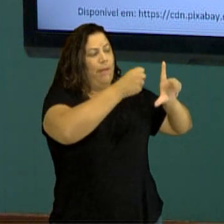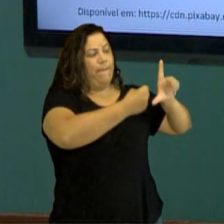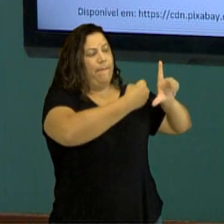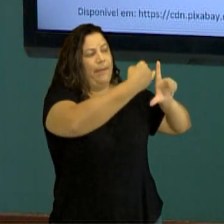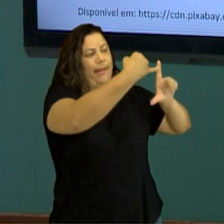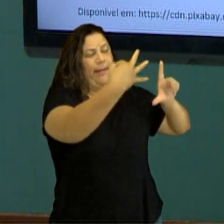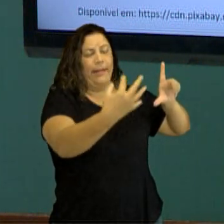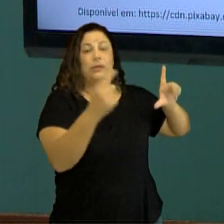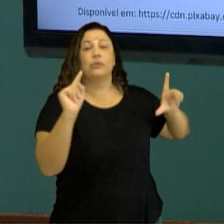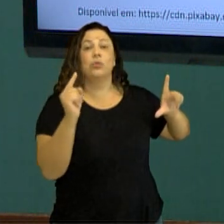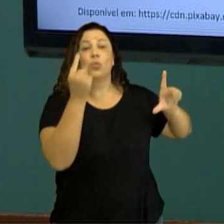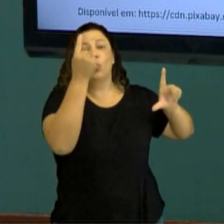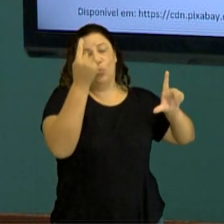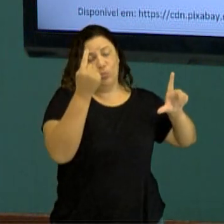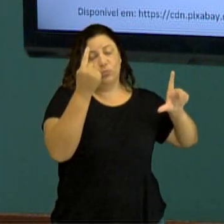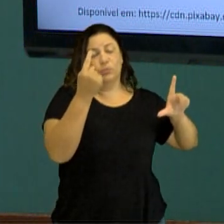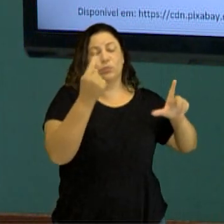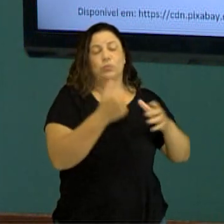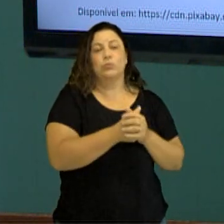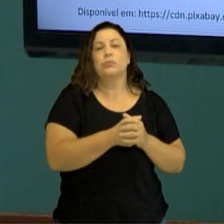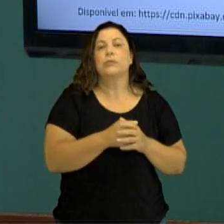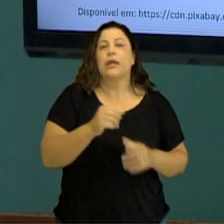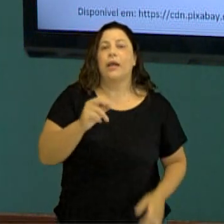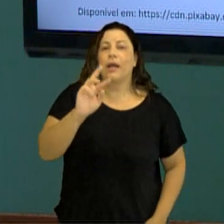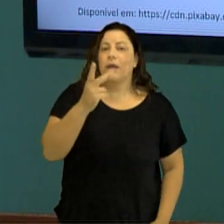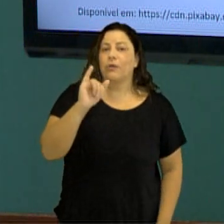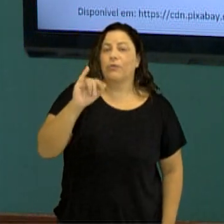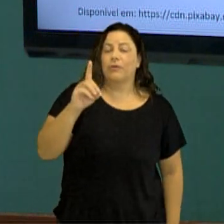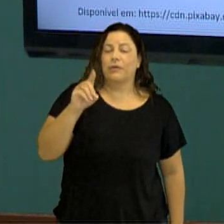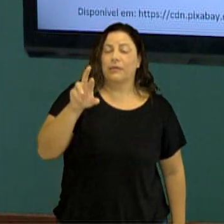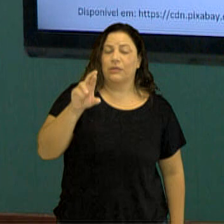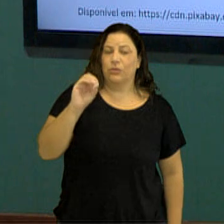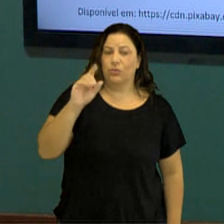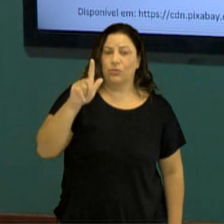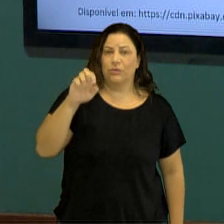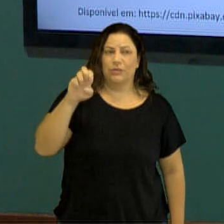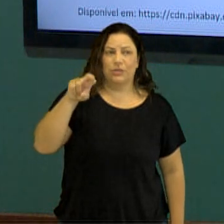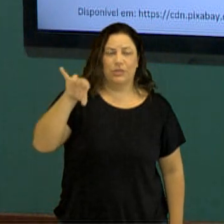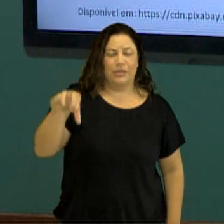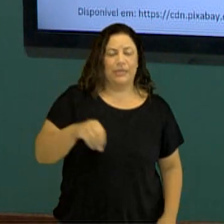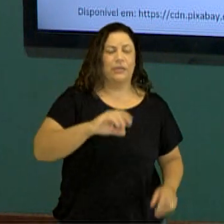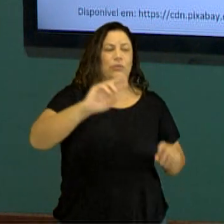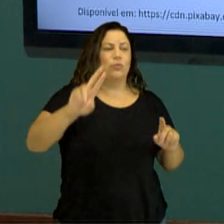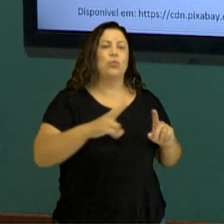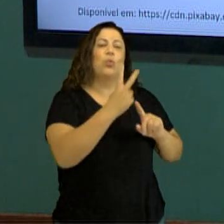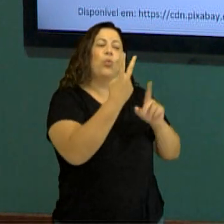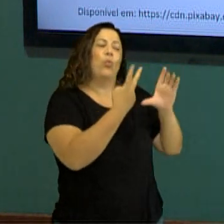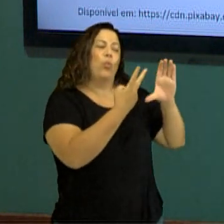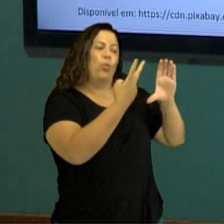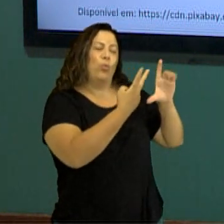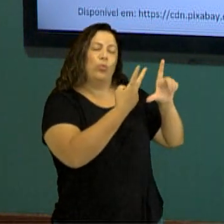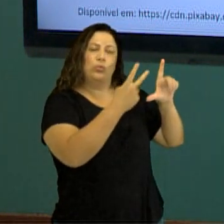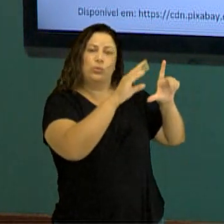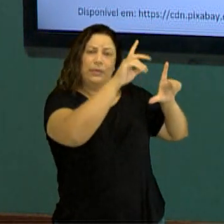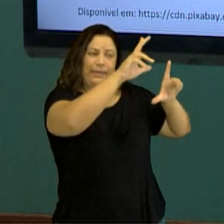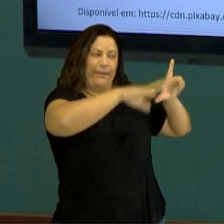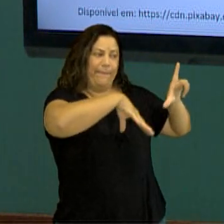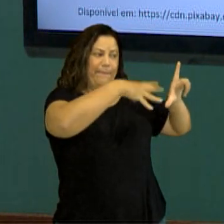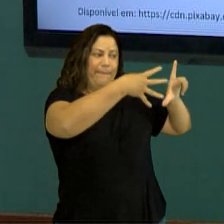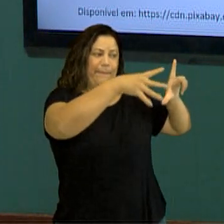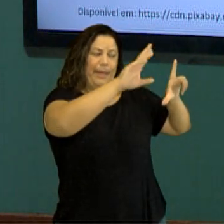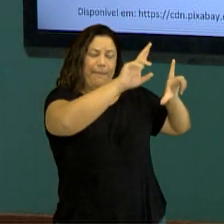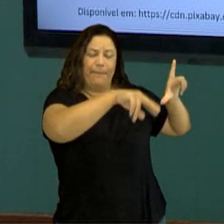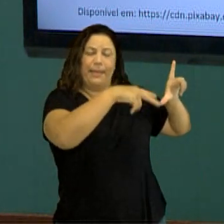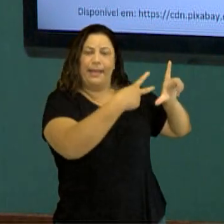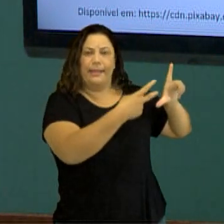é o hidrogênio. Só tem um que tem o número atômico 2, o hélio. Só tem um que tem o número atômico 3, o lítio. Só tem um que tem o